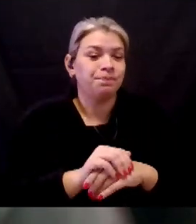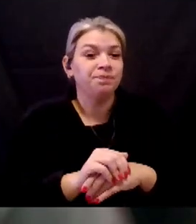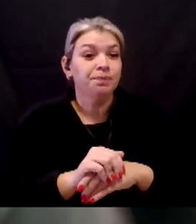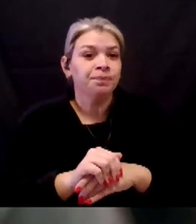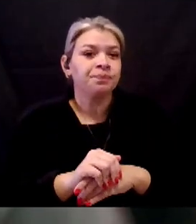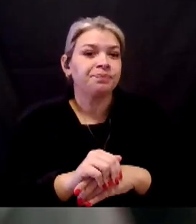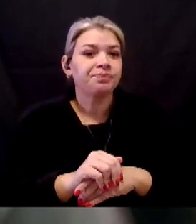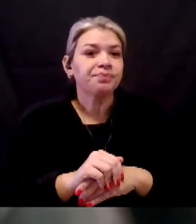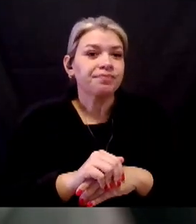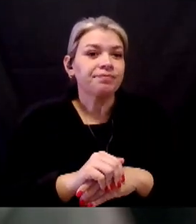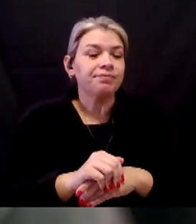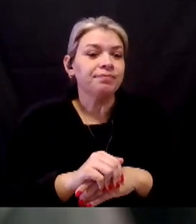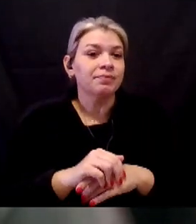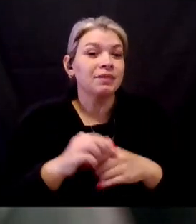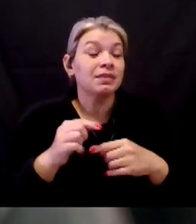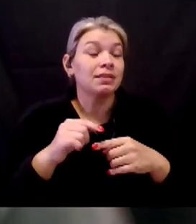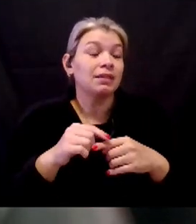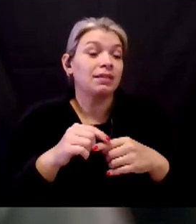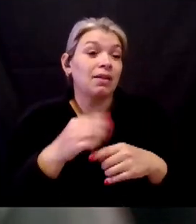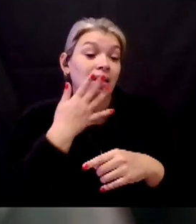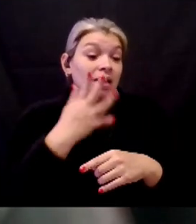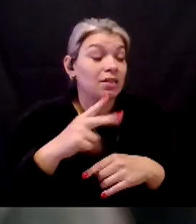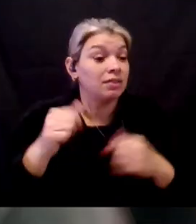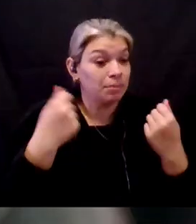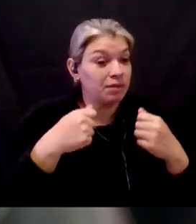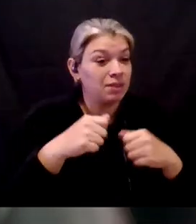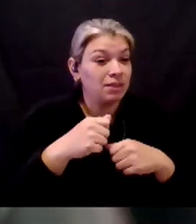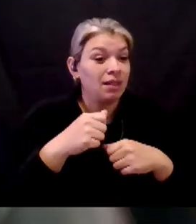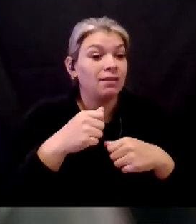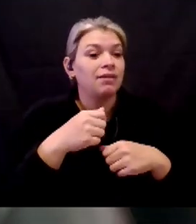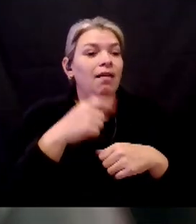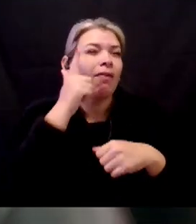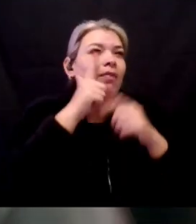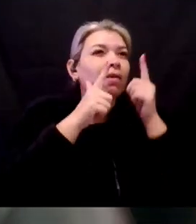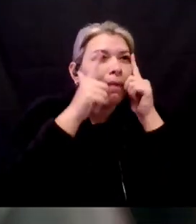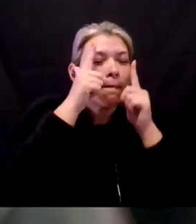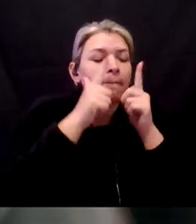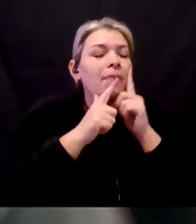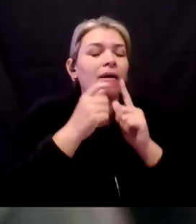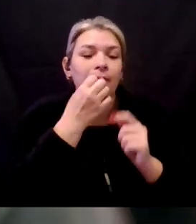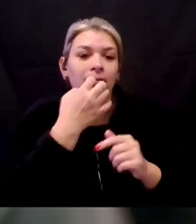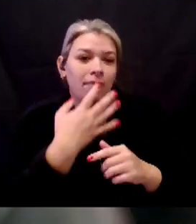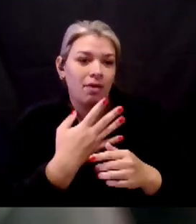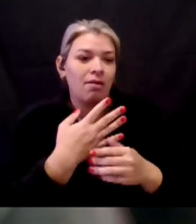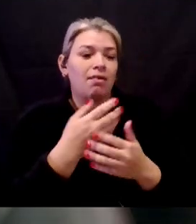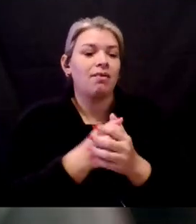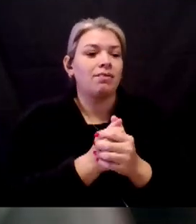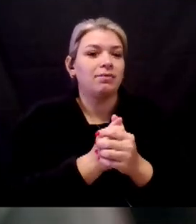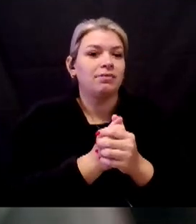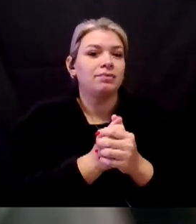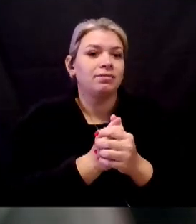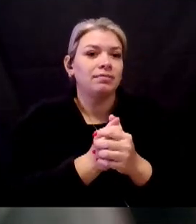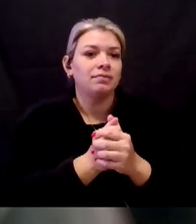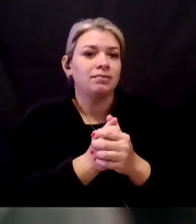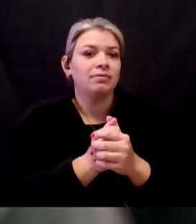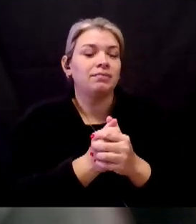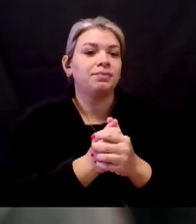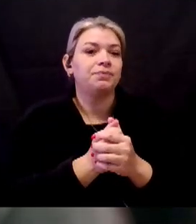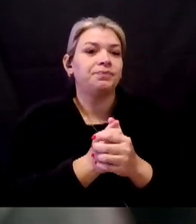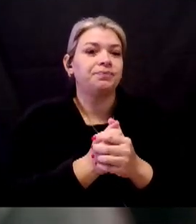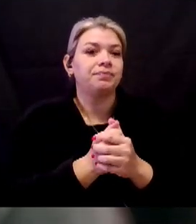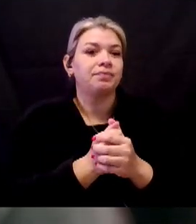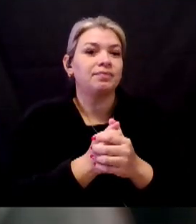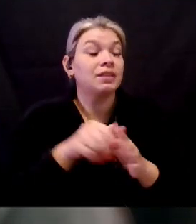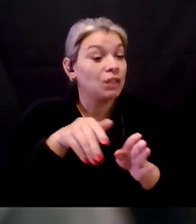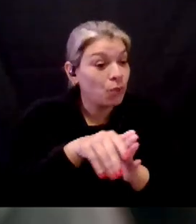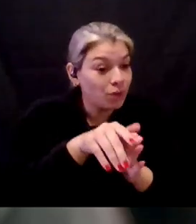boa higienização. Então cabe aos pais a orientar a criança. Ela sempre vai entender, se você